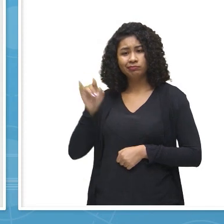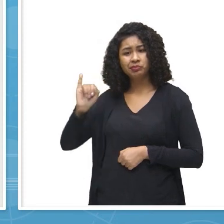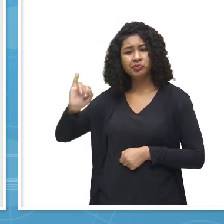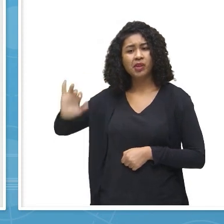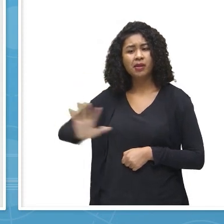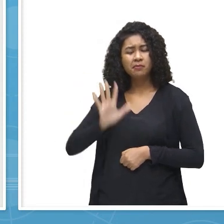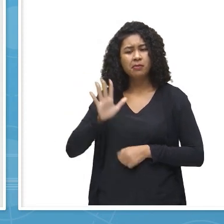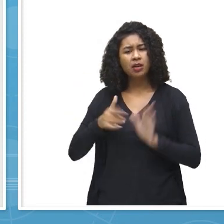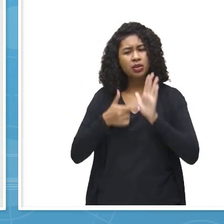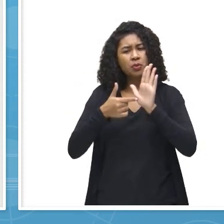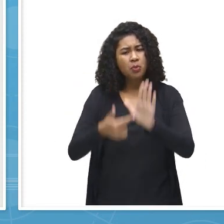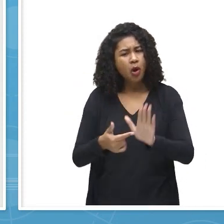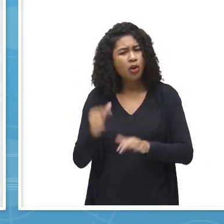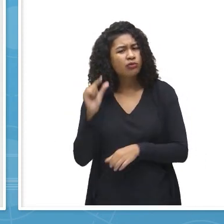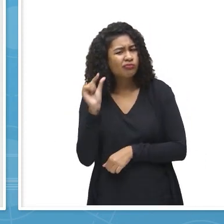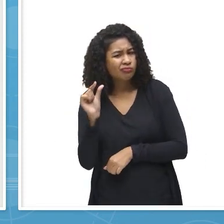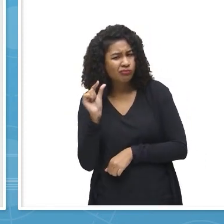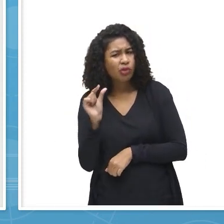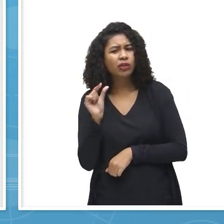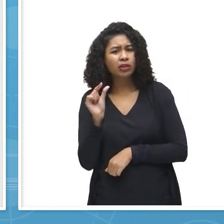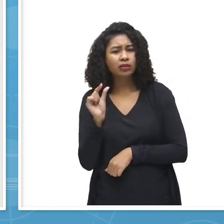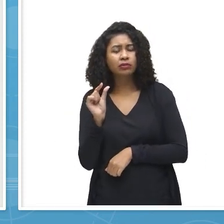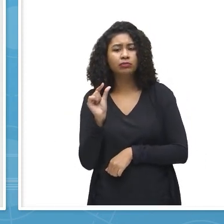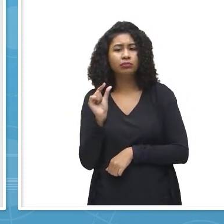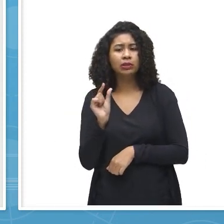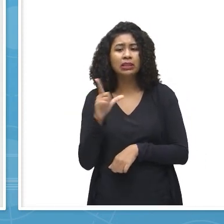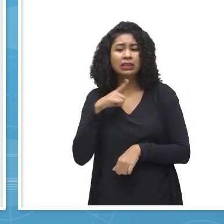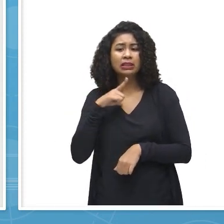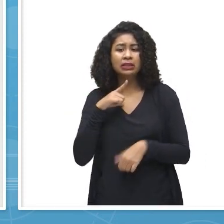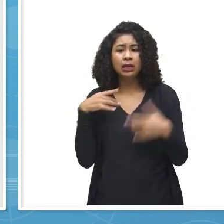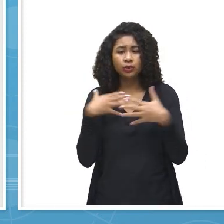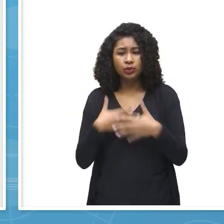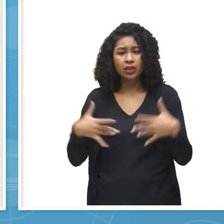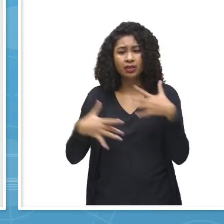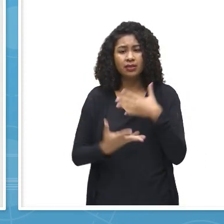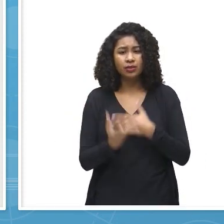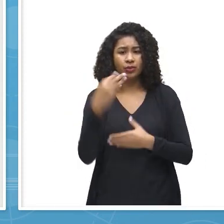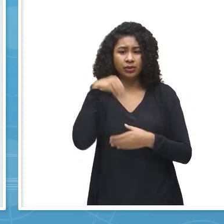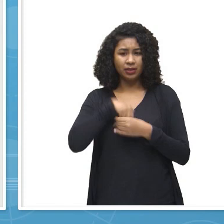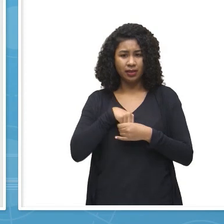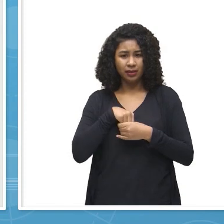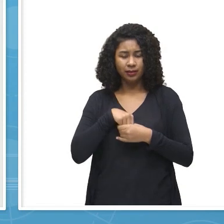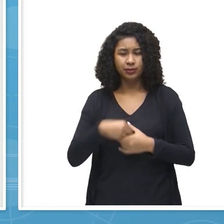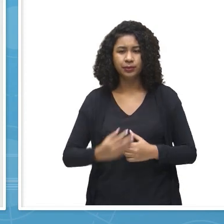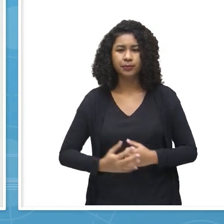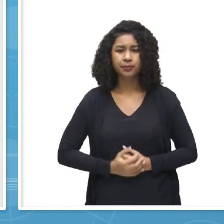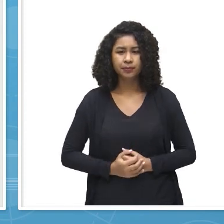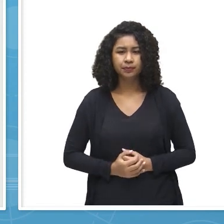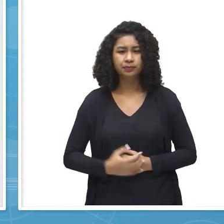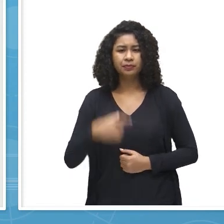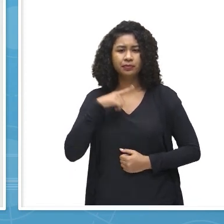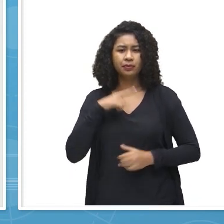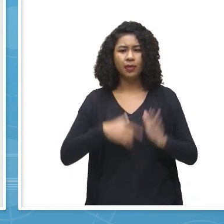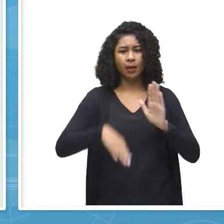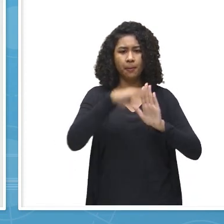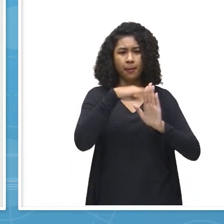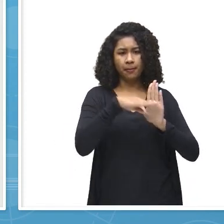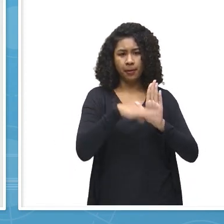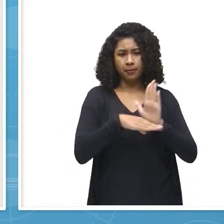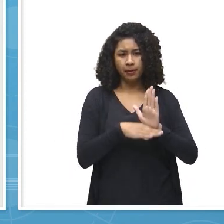um pouco do que tem no tecido conjuntivo. Então, aqui a gente tem as questões, né? Na letra